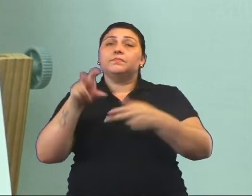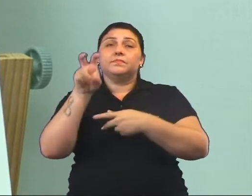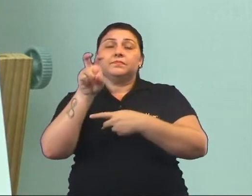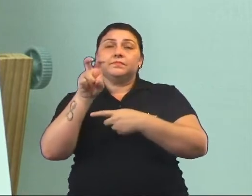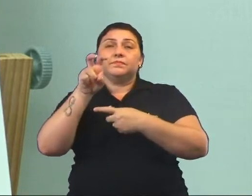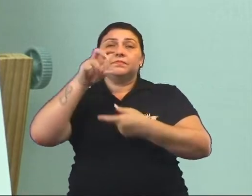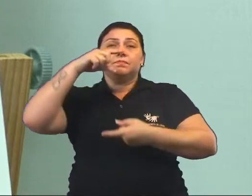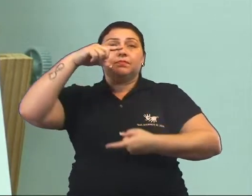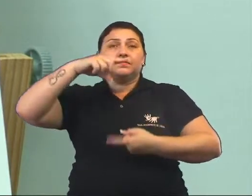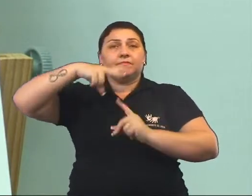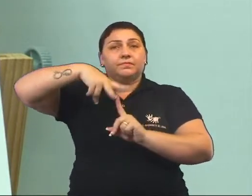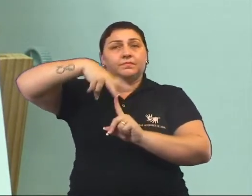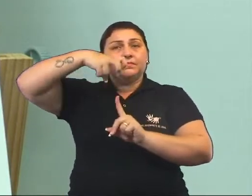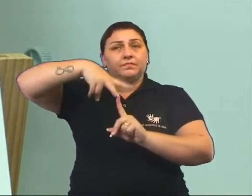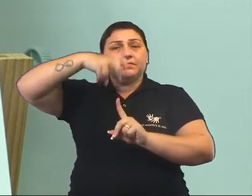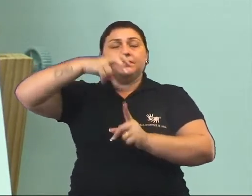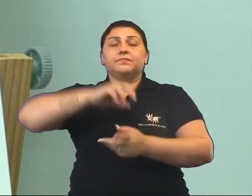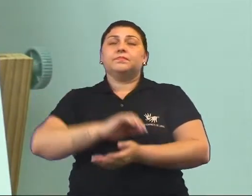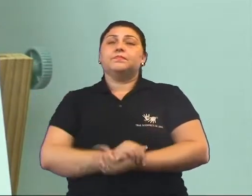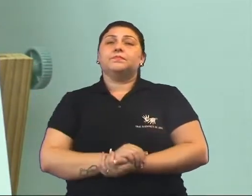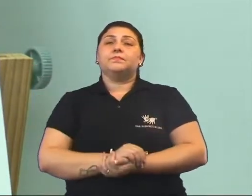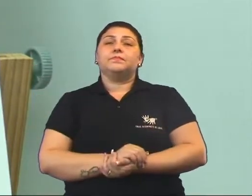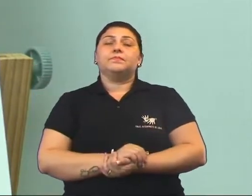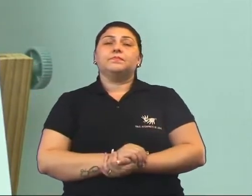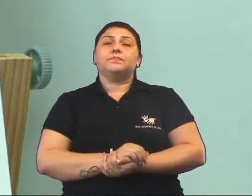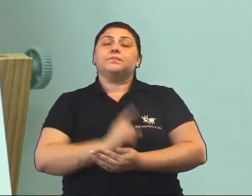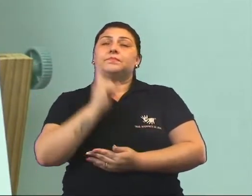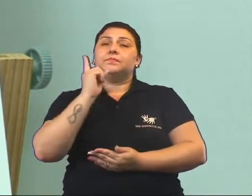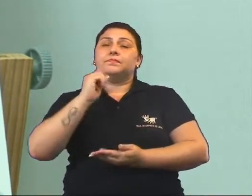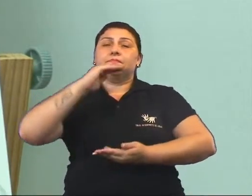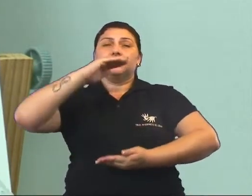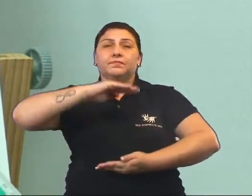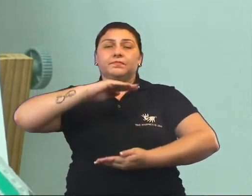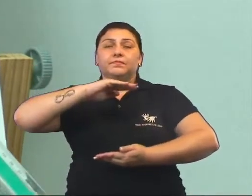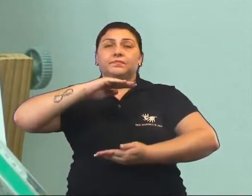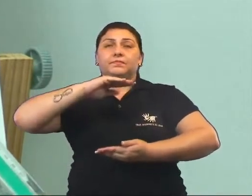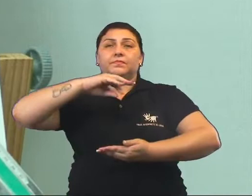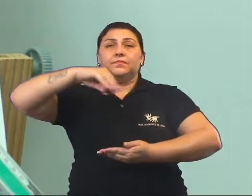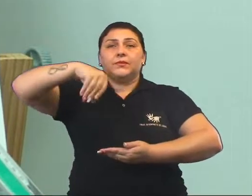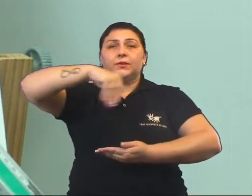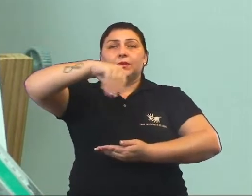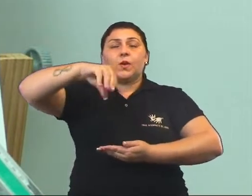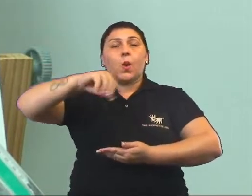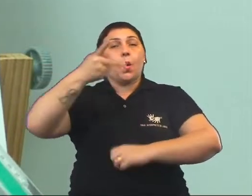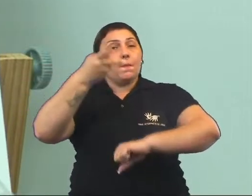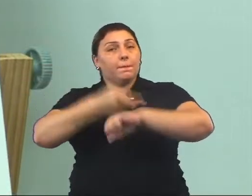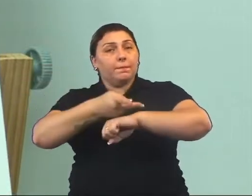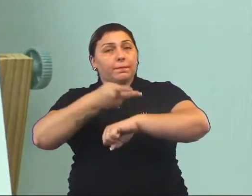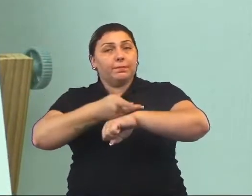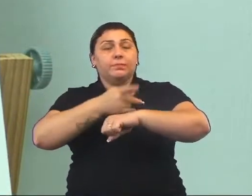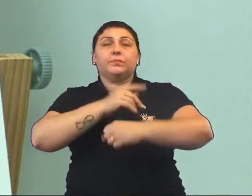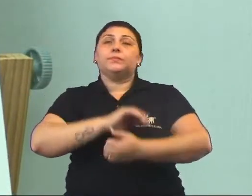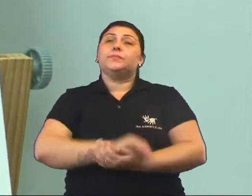5 garrafas PETs, um saquinho de areia ou pedras,